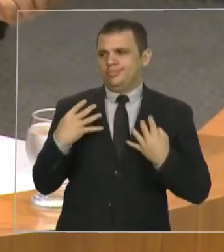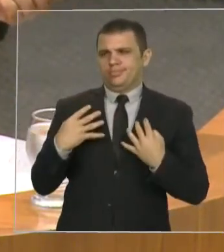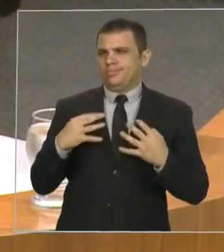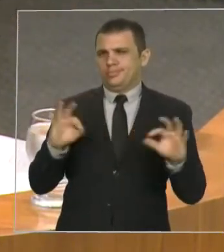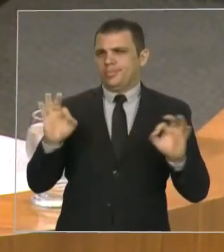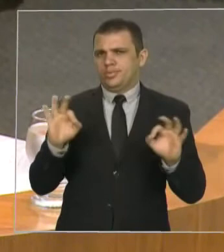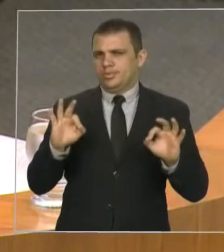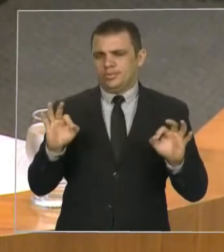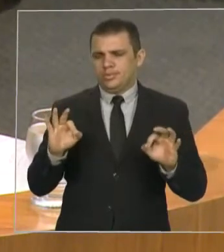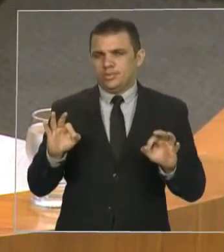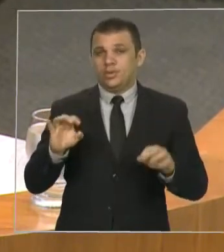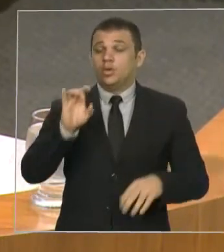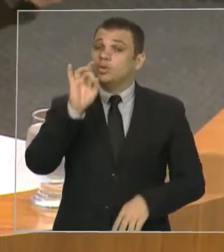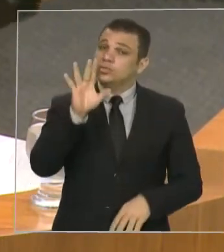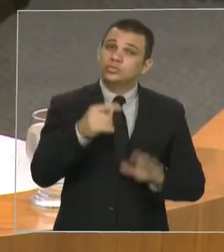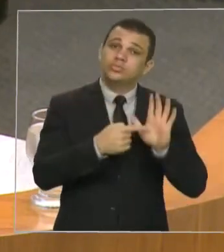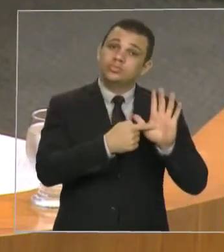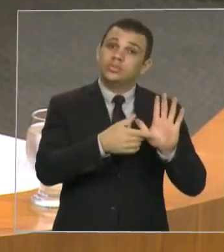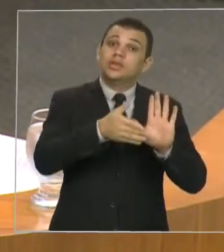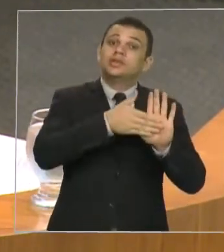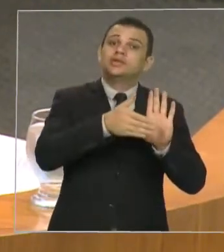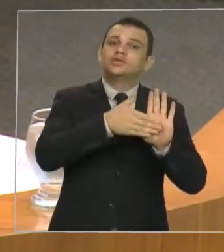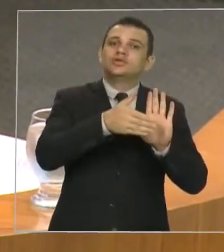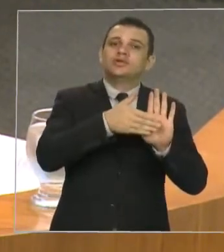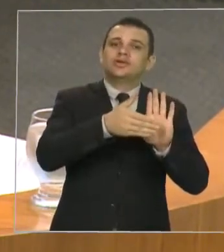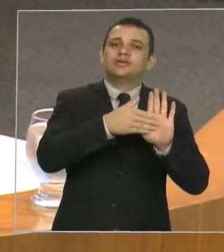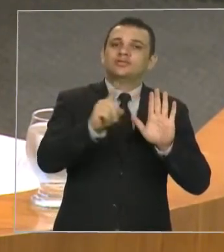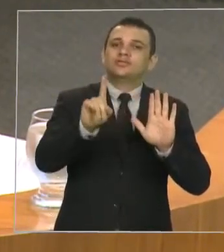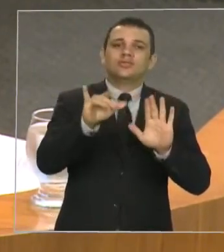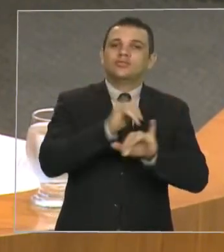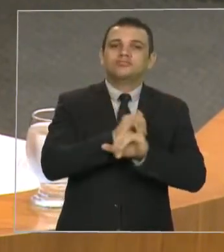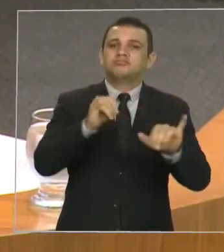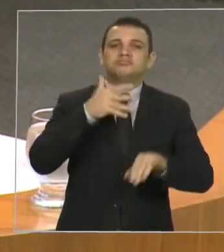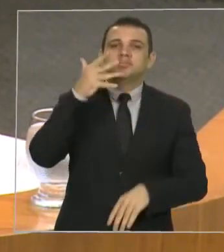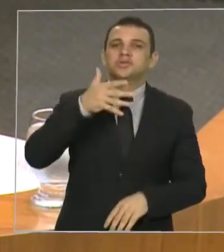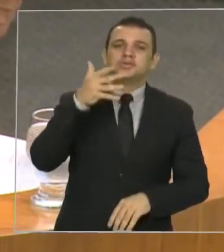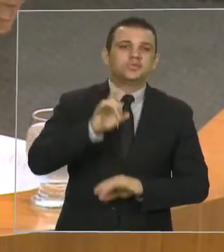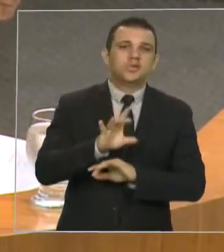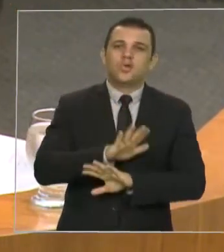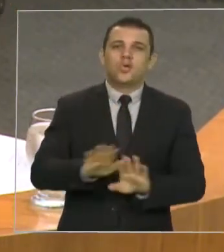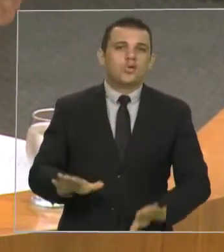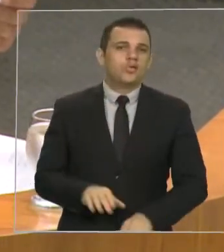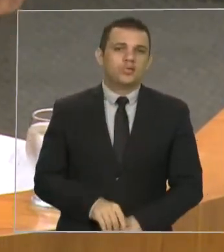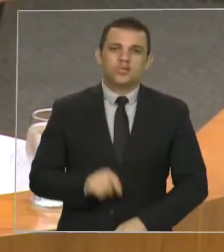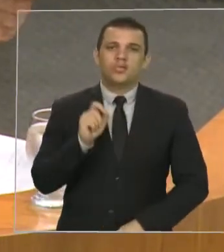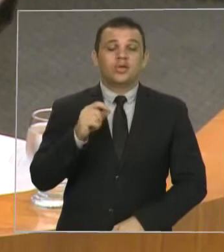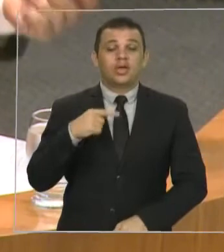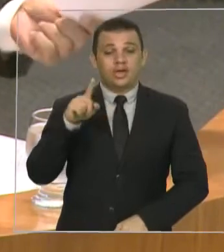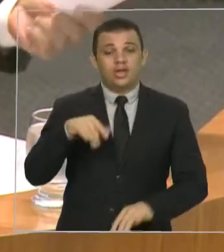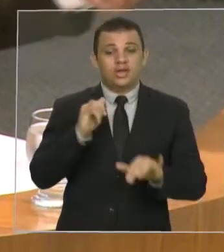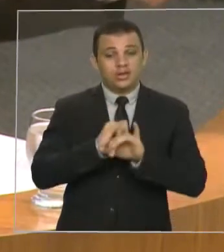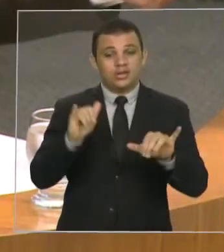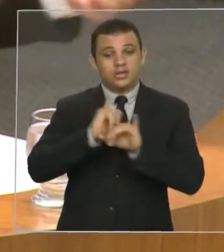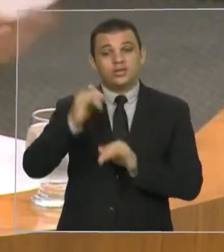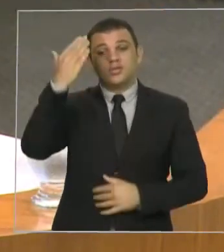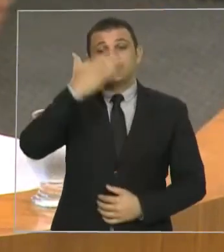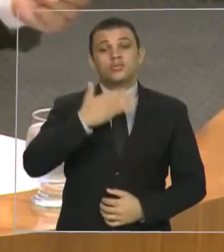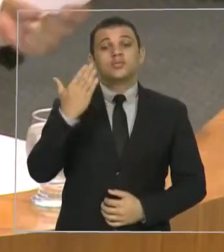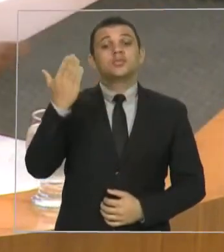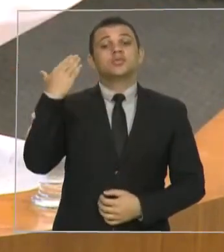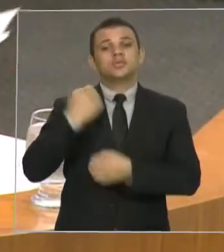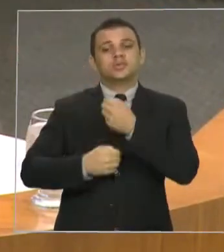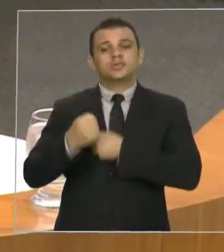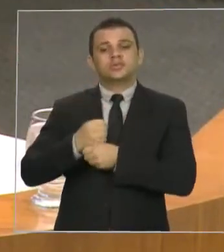indicação, as minhas palavras foram estas, que era campanha, promessa de campanha de